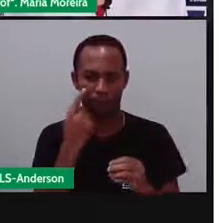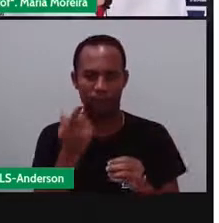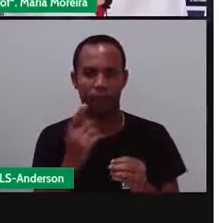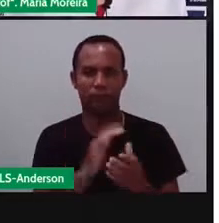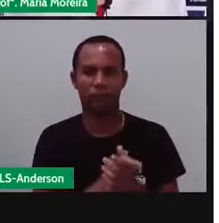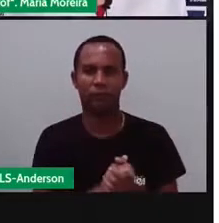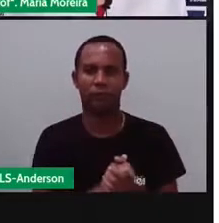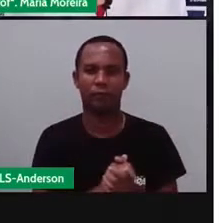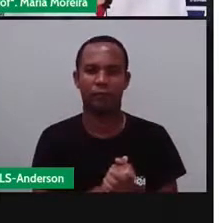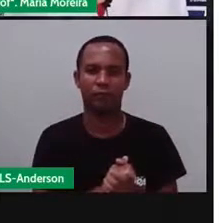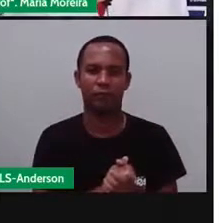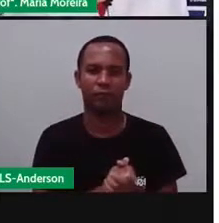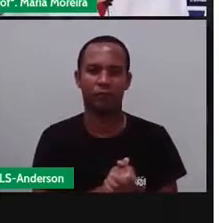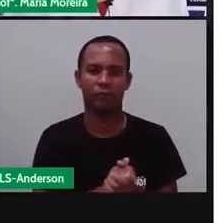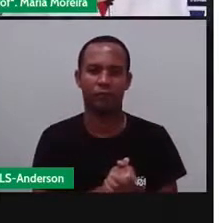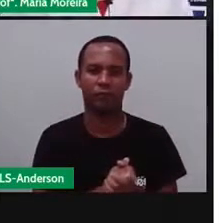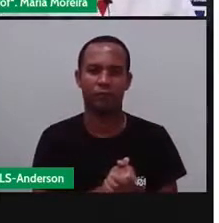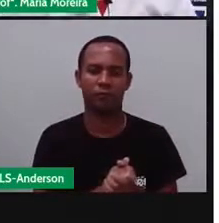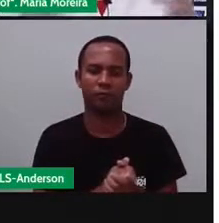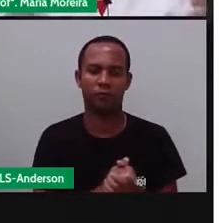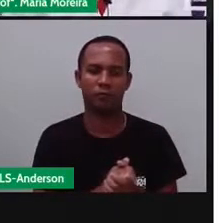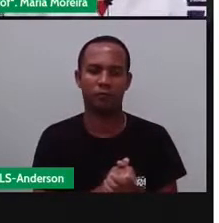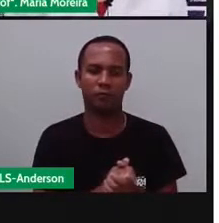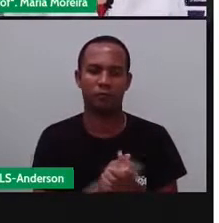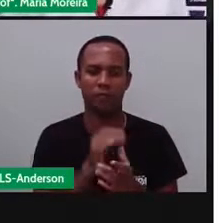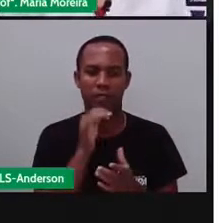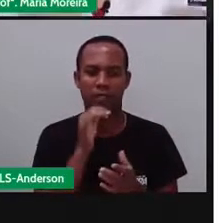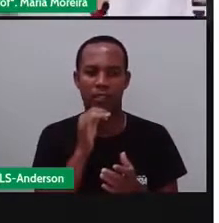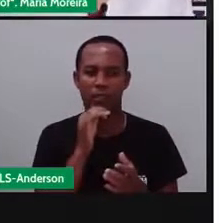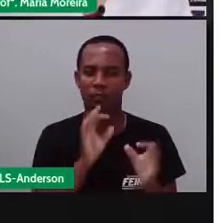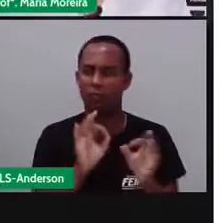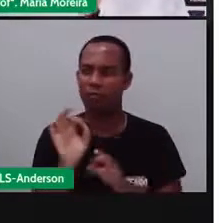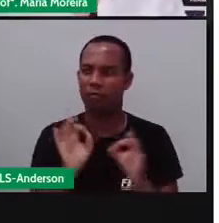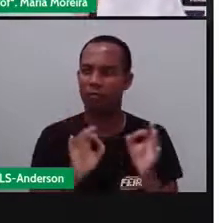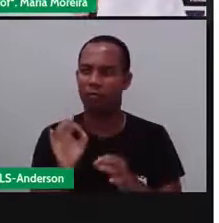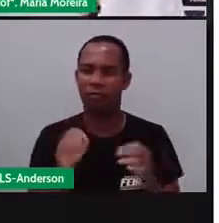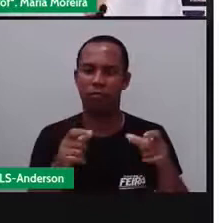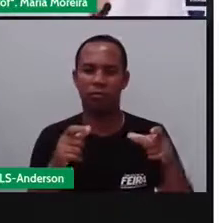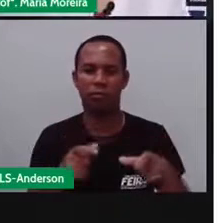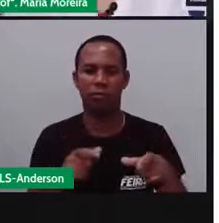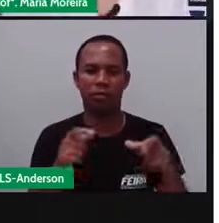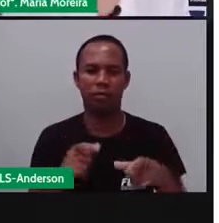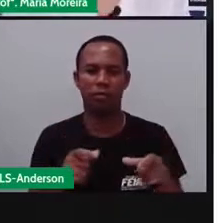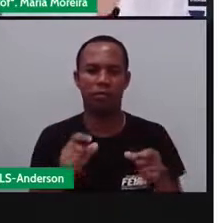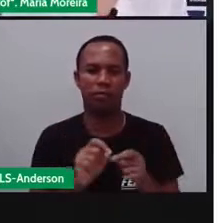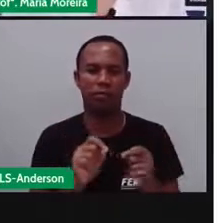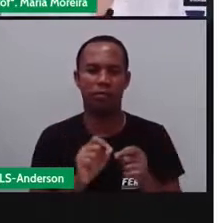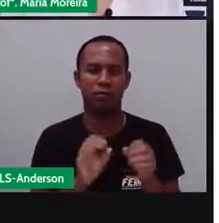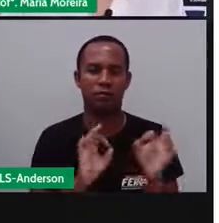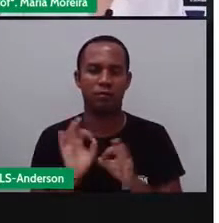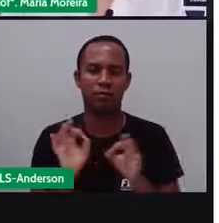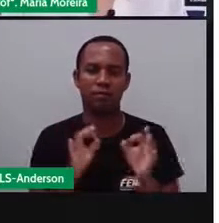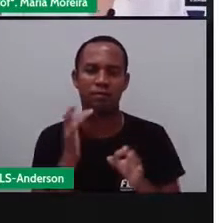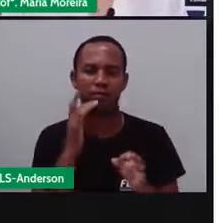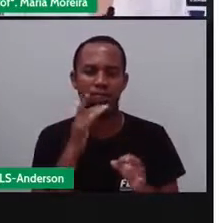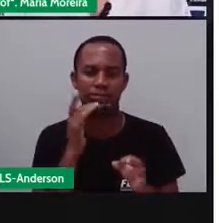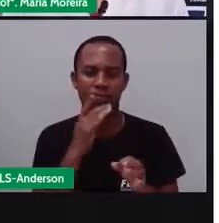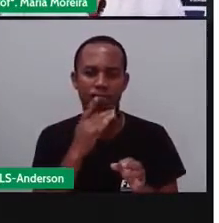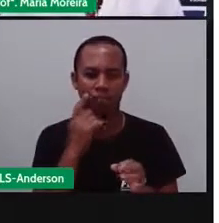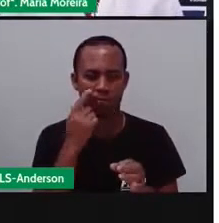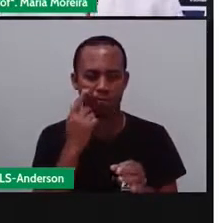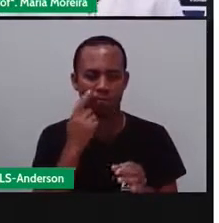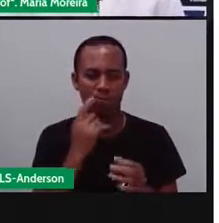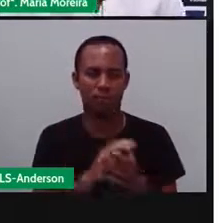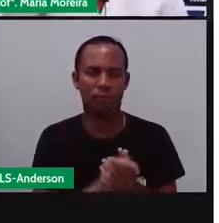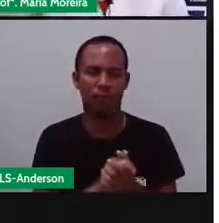bolo aqui para vocês, tá? E aí a gente vai mudar o cenário, a gente vai estar em um outro lugar e vamos fazer esse bolo